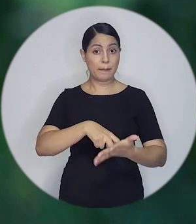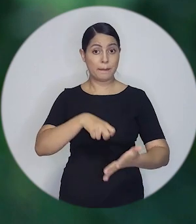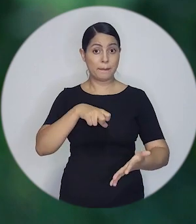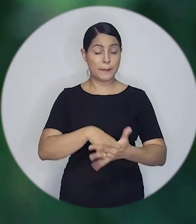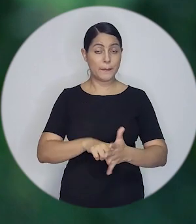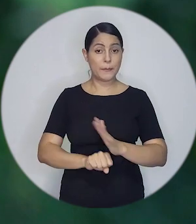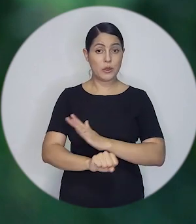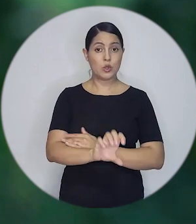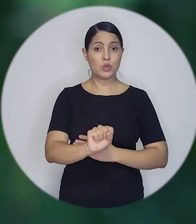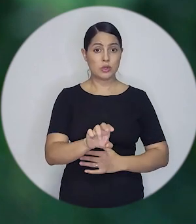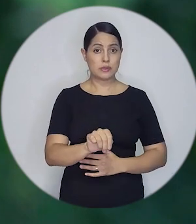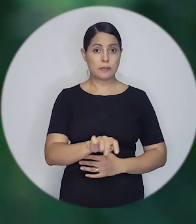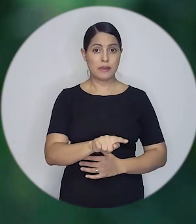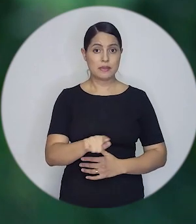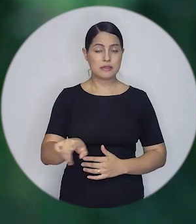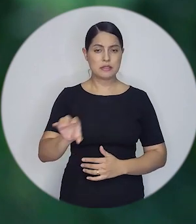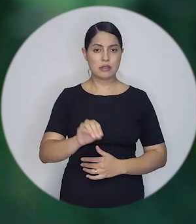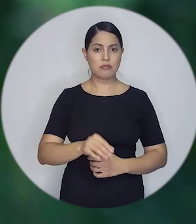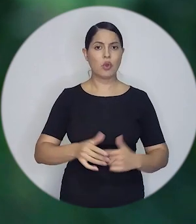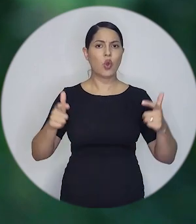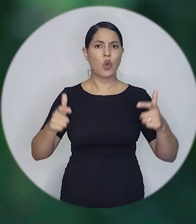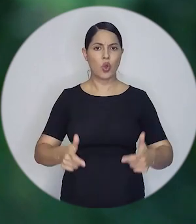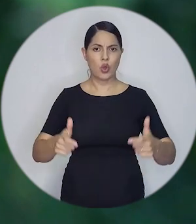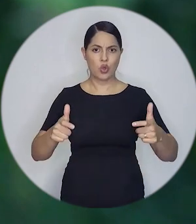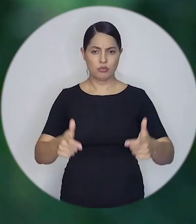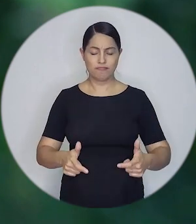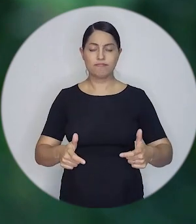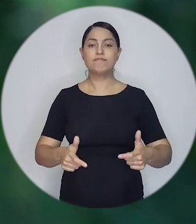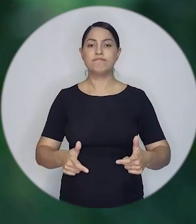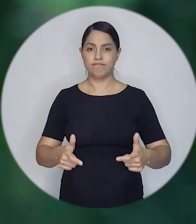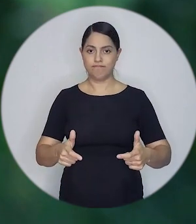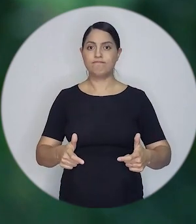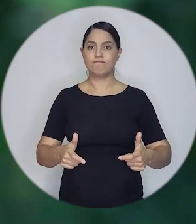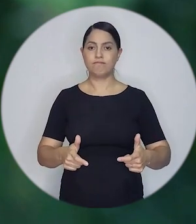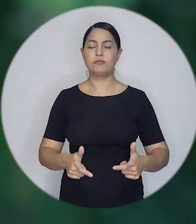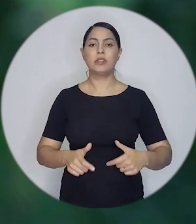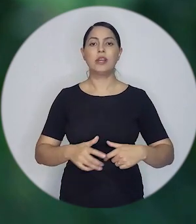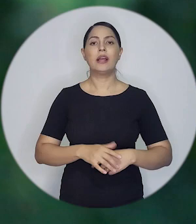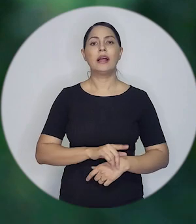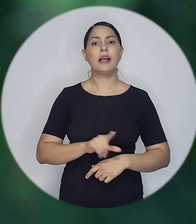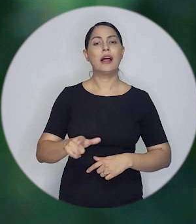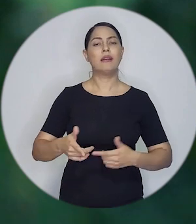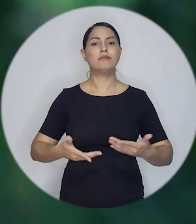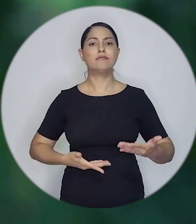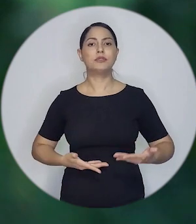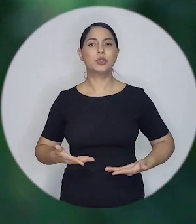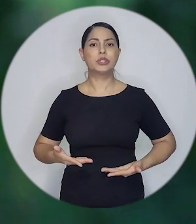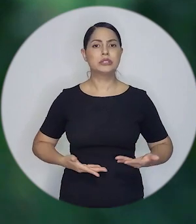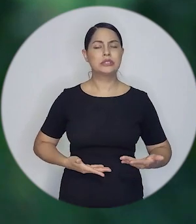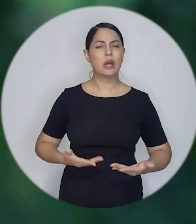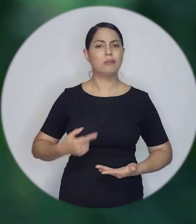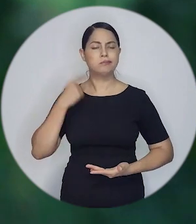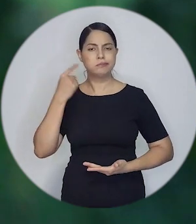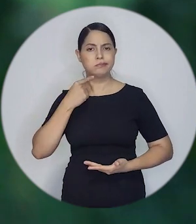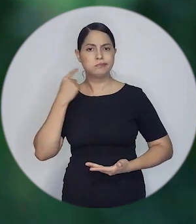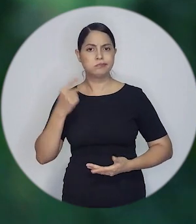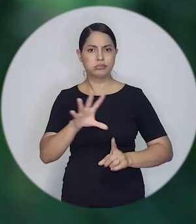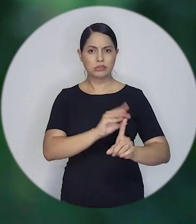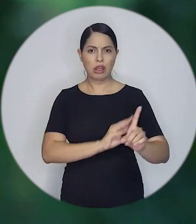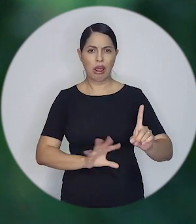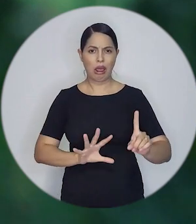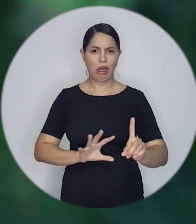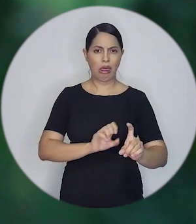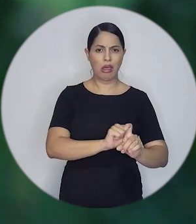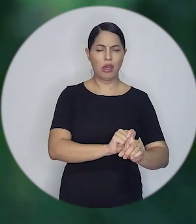foi protocolada na Câmara dos Deputados. O combate ao assédio alinha a Ordem dos Advogados do Brasil aos Objetivos de